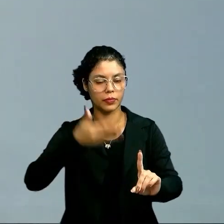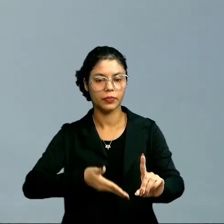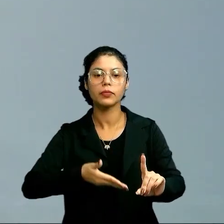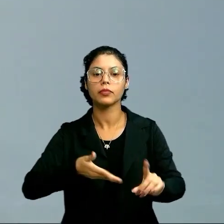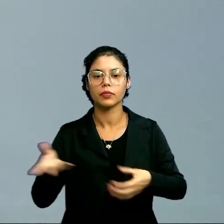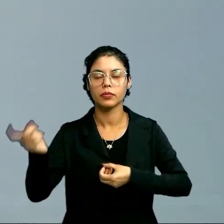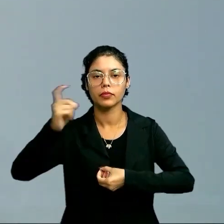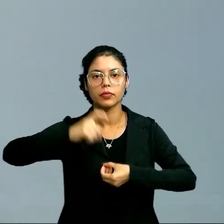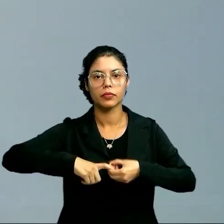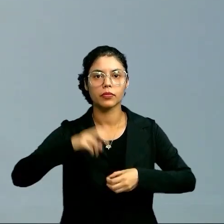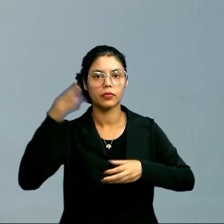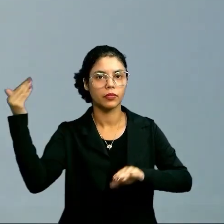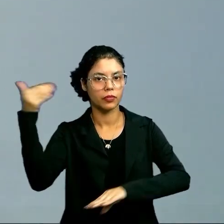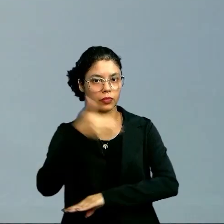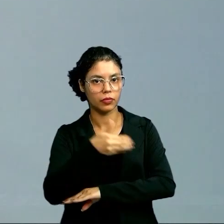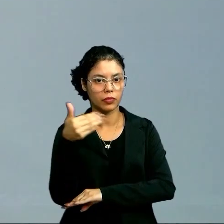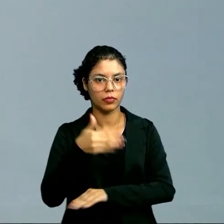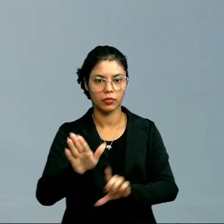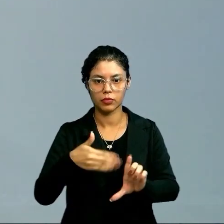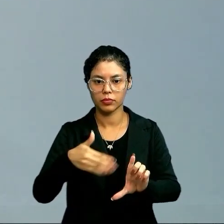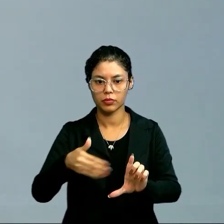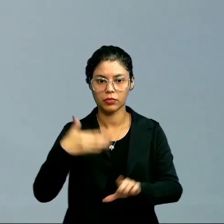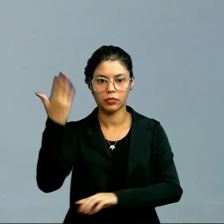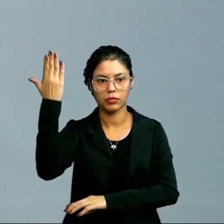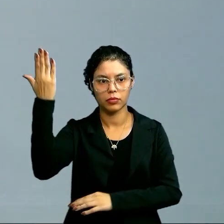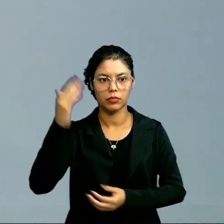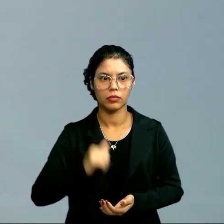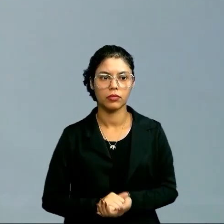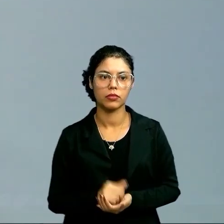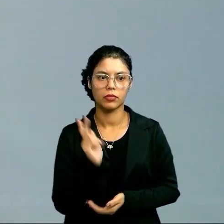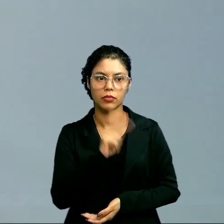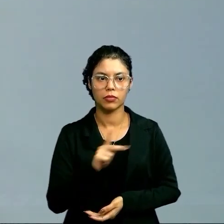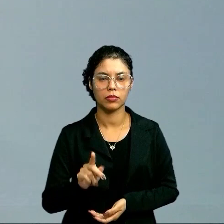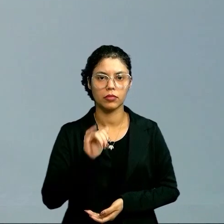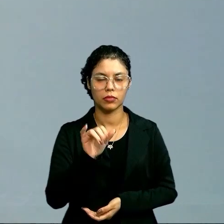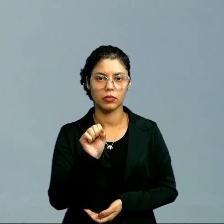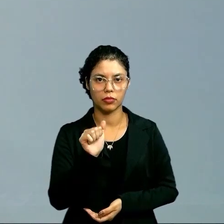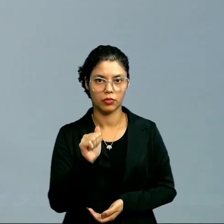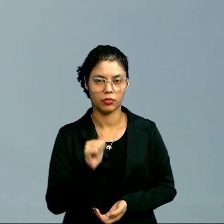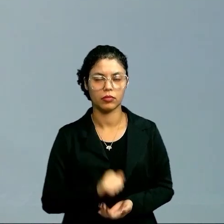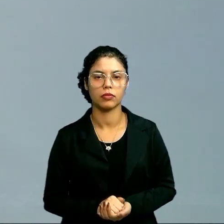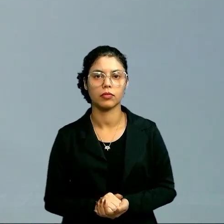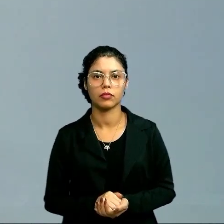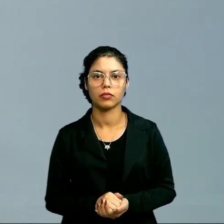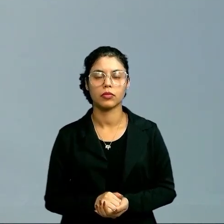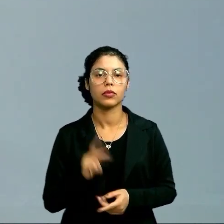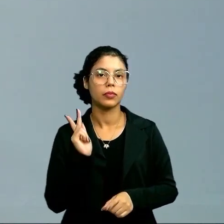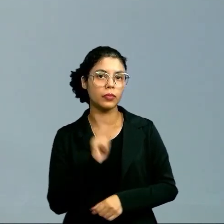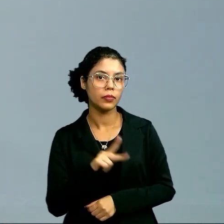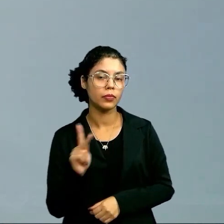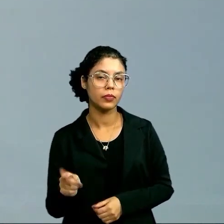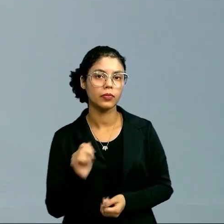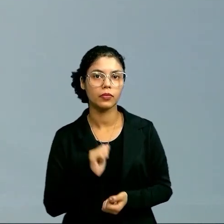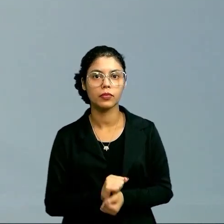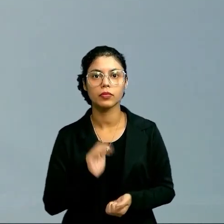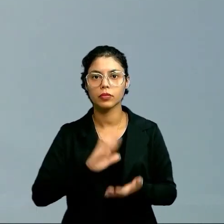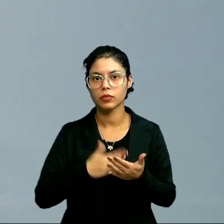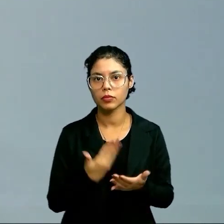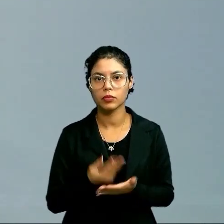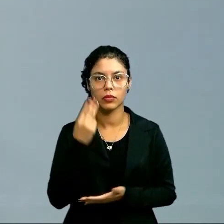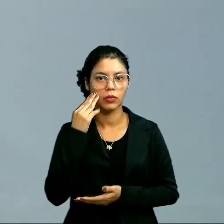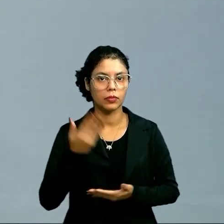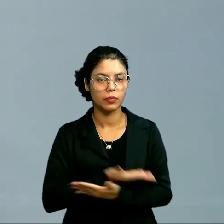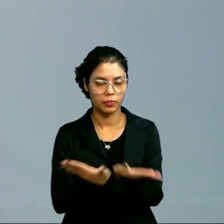referência, retomando, visitando as nossas plataformas. Eu, professor Isaías, aqui com o auxílio da Monique,